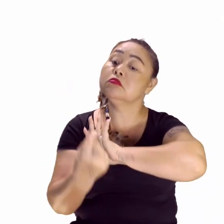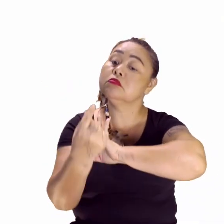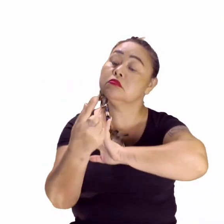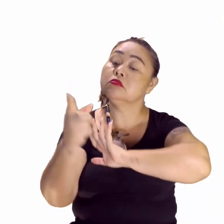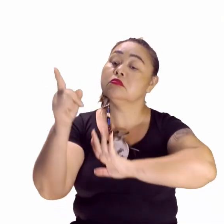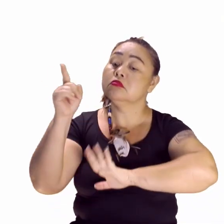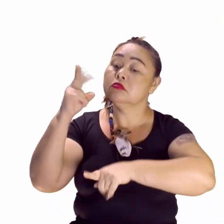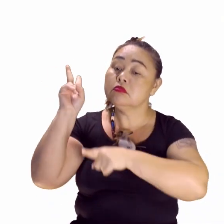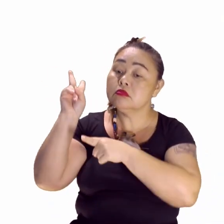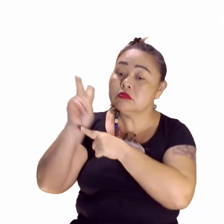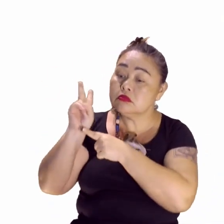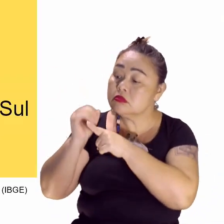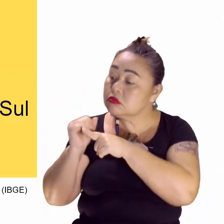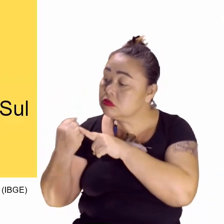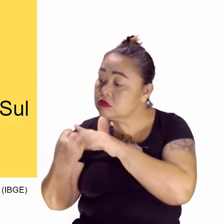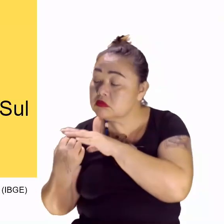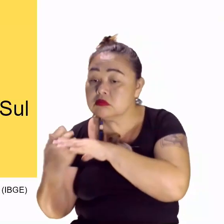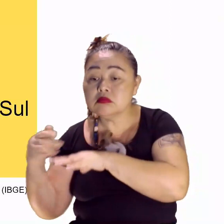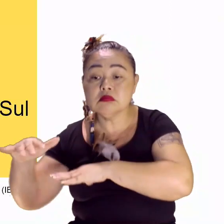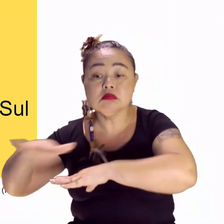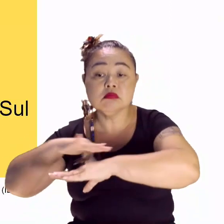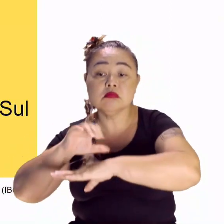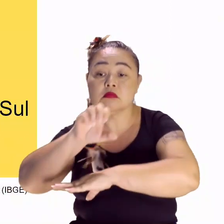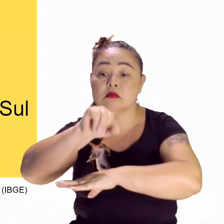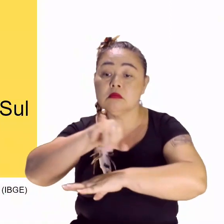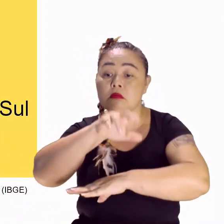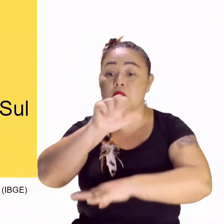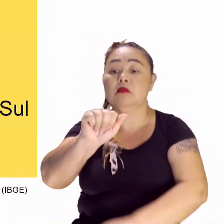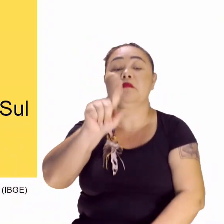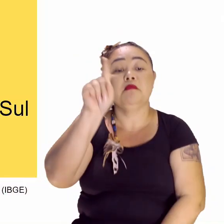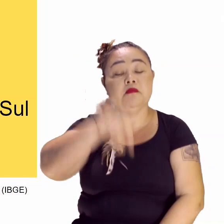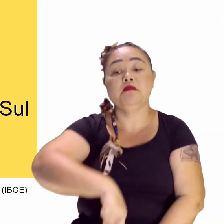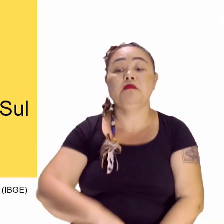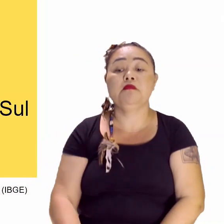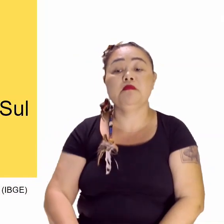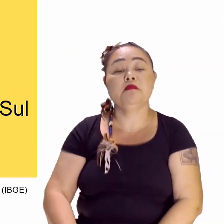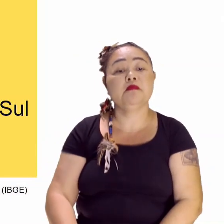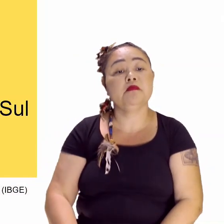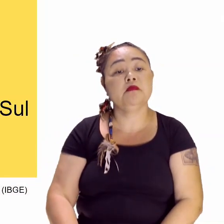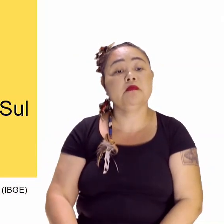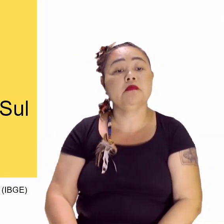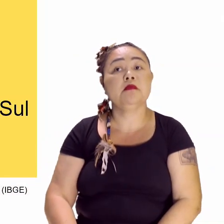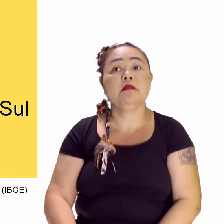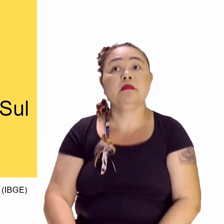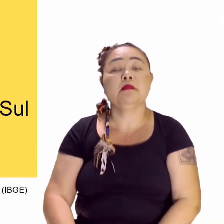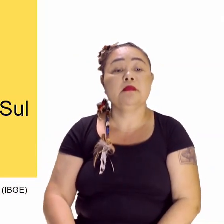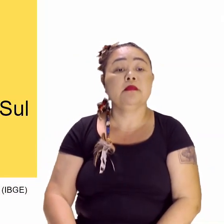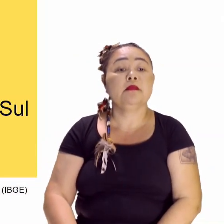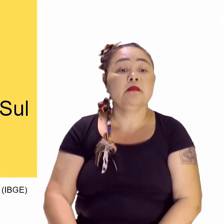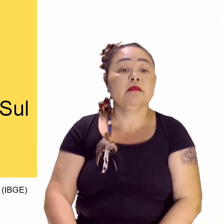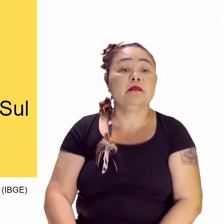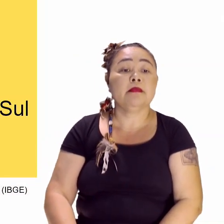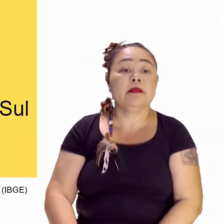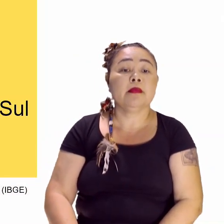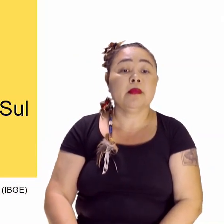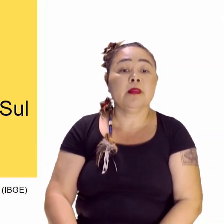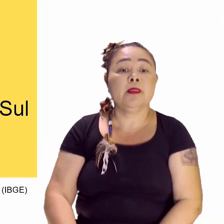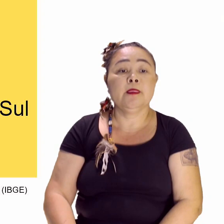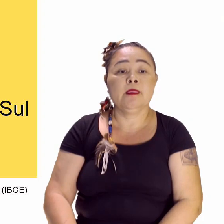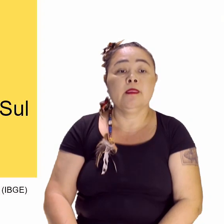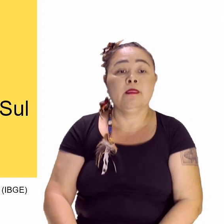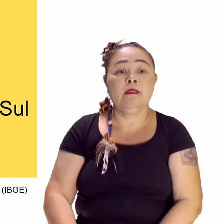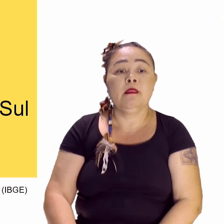então a gente tá falando das Produções do agronegócio não é professor Jorge a soja grande destaque em Rondônia É isso aí